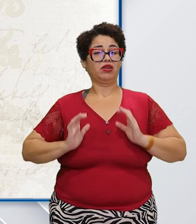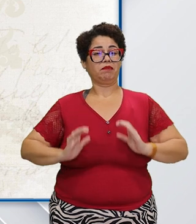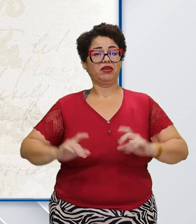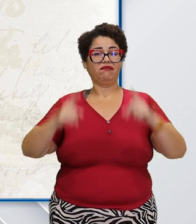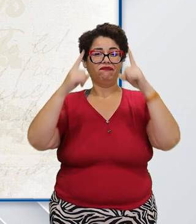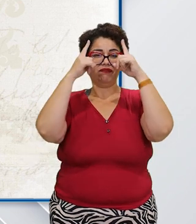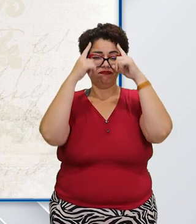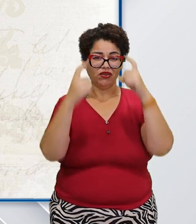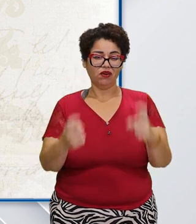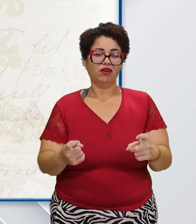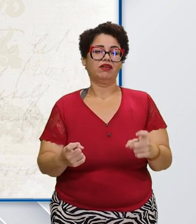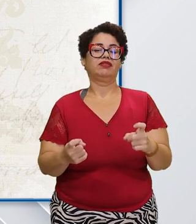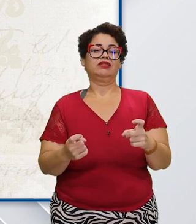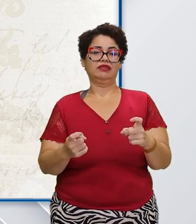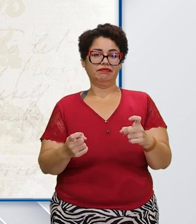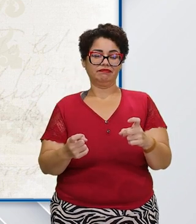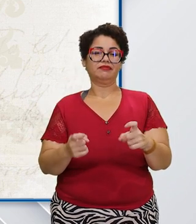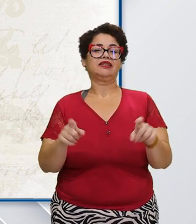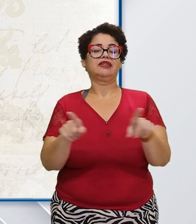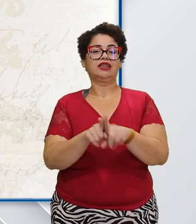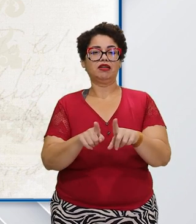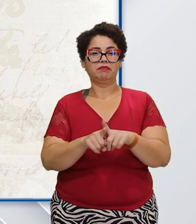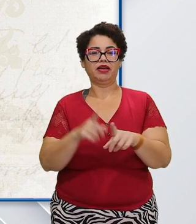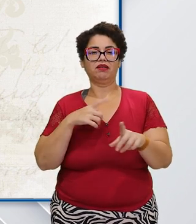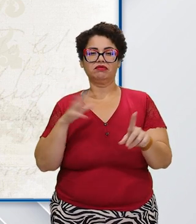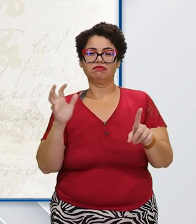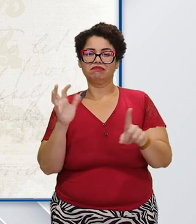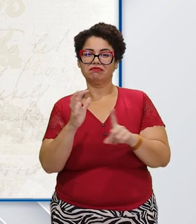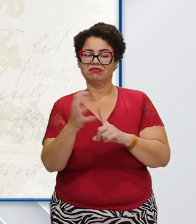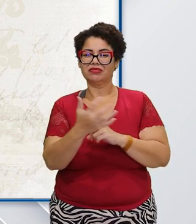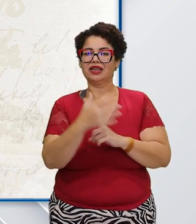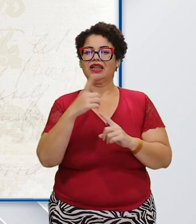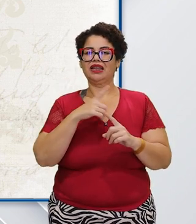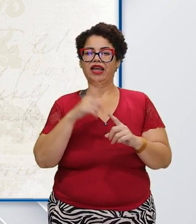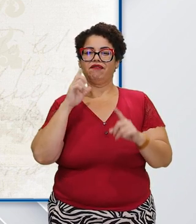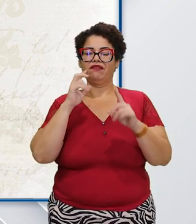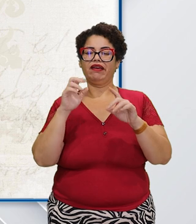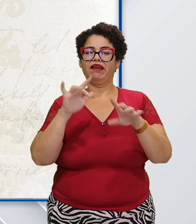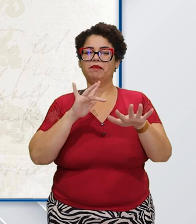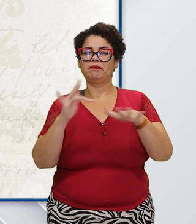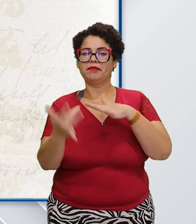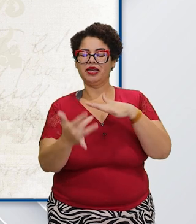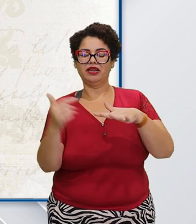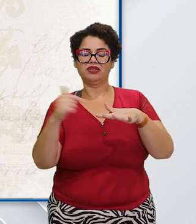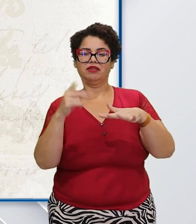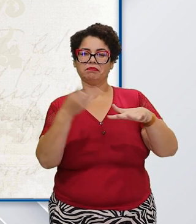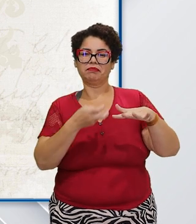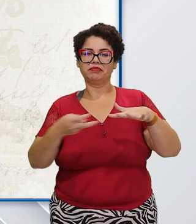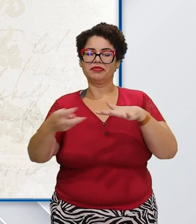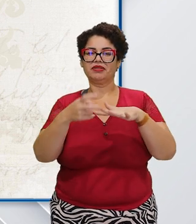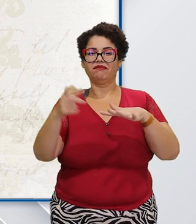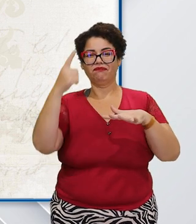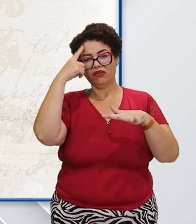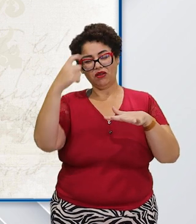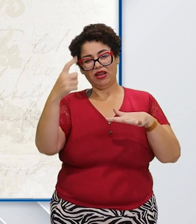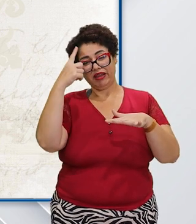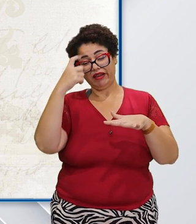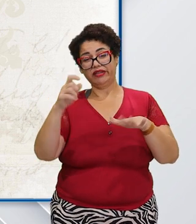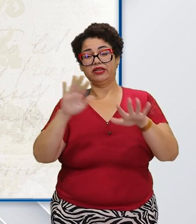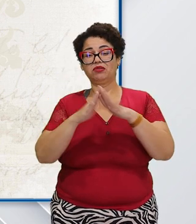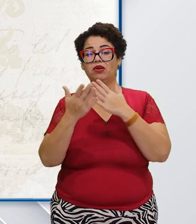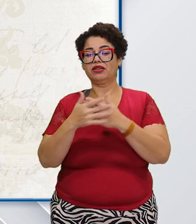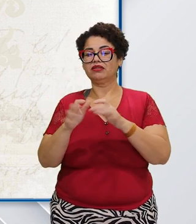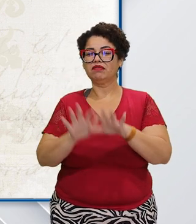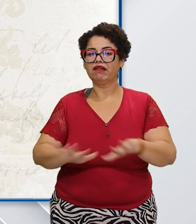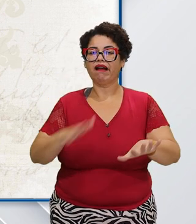comportamentos violentos além disso a exposição a conteúdos violentos na mídia e a ausência de educação sobre